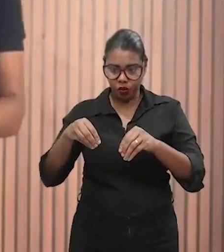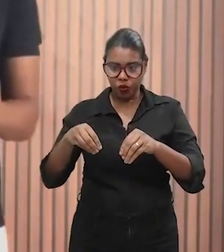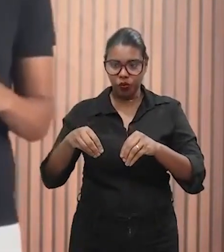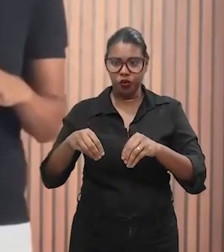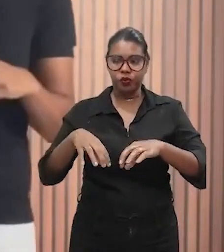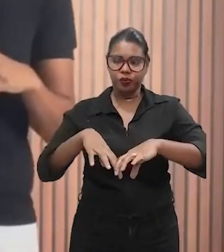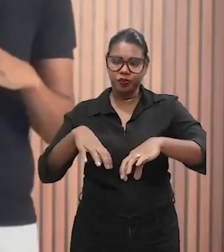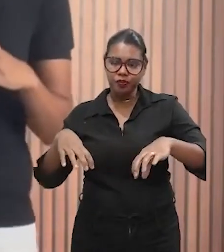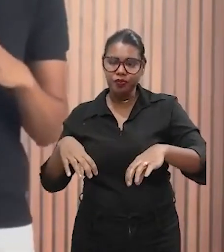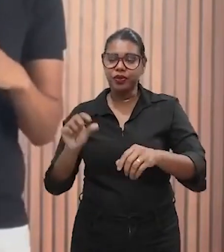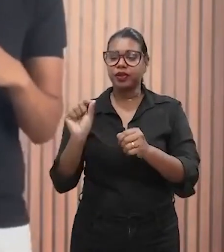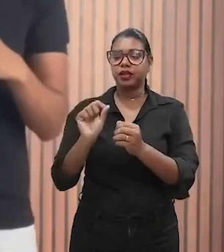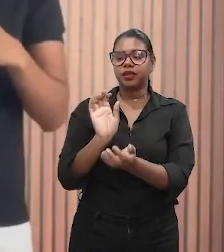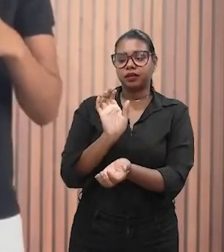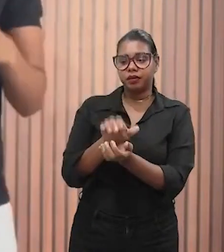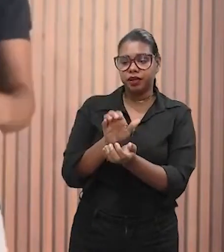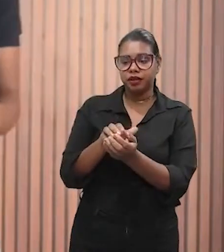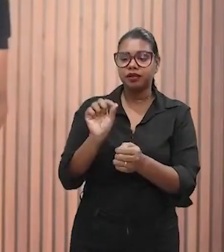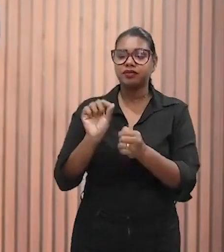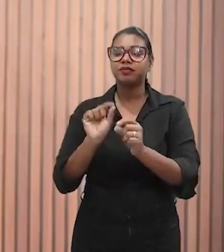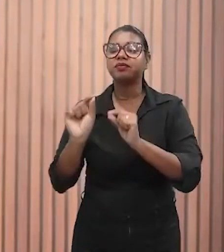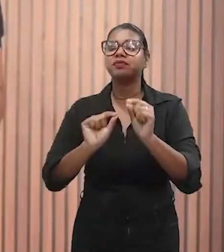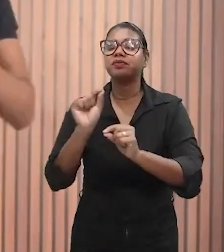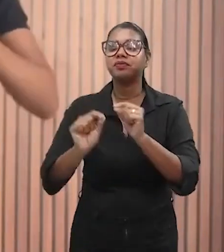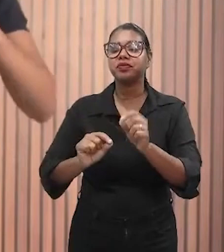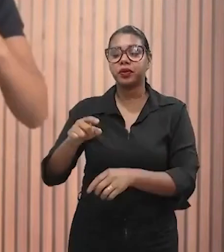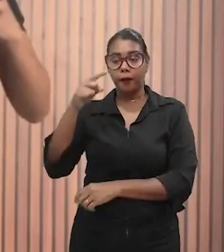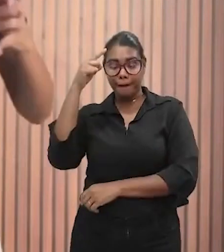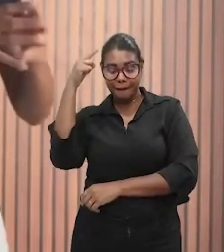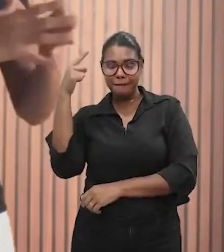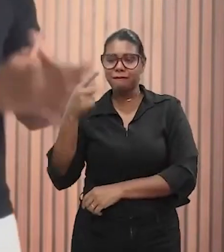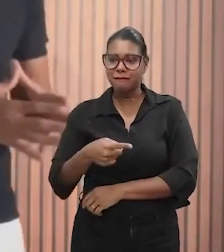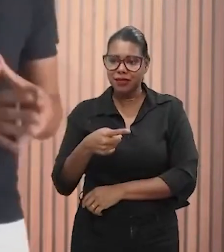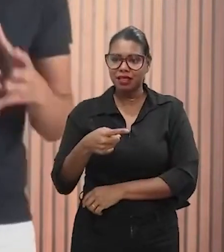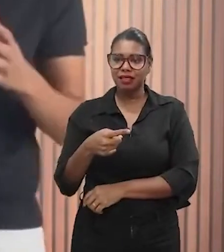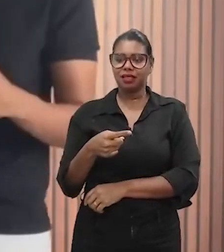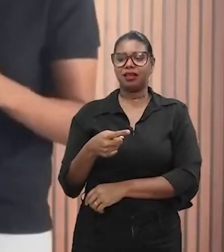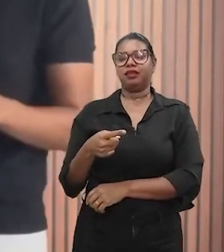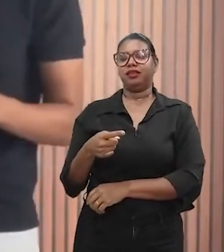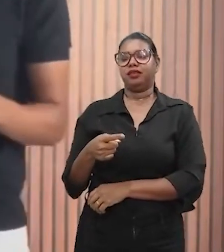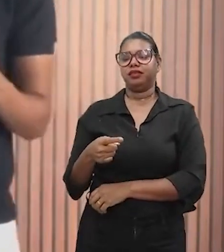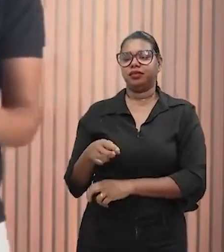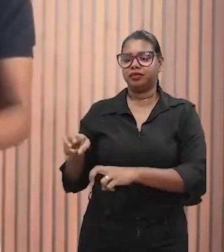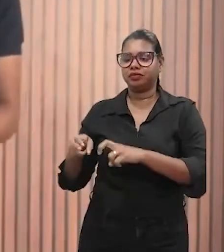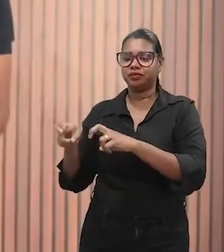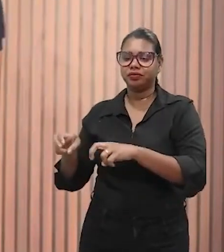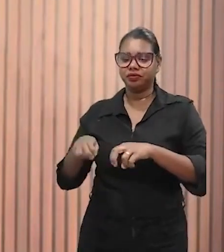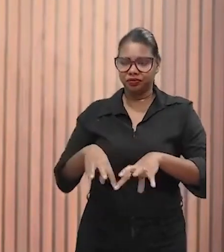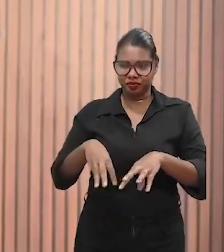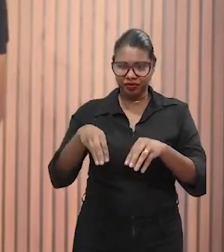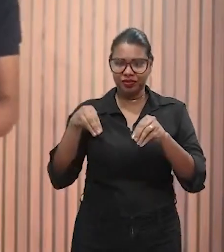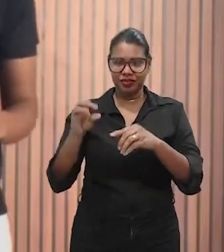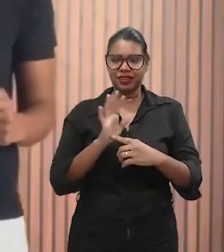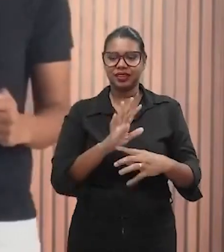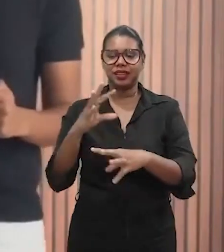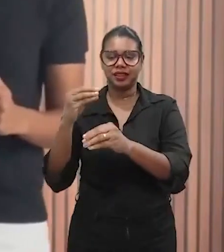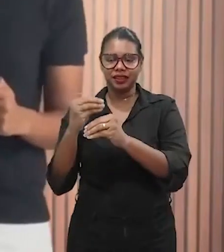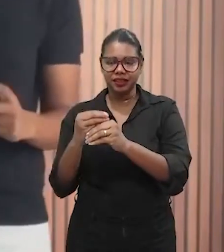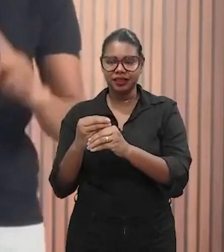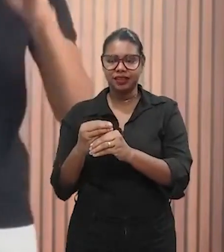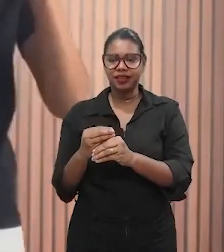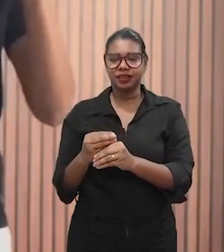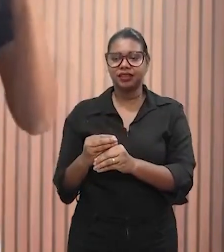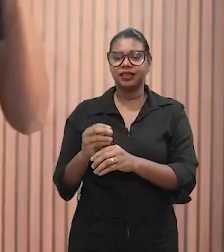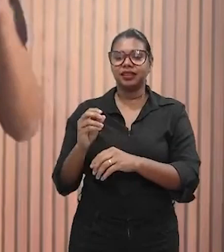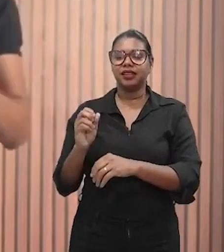com que, né, eles se tornassem o quê? Donos, ou seja, donatários. É por isso que nós temos um camarada que vai receber